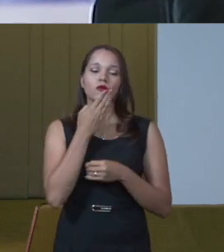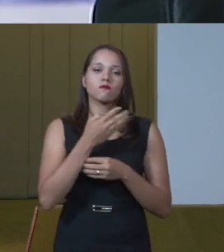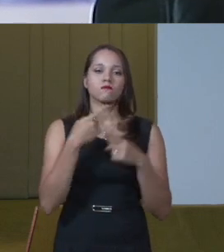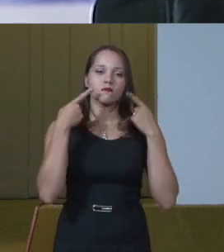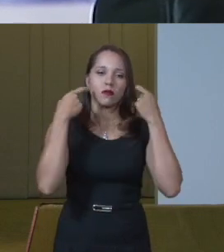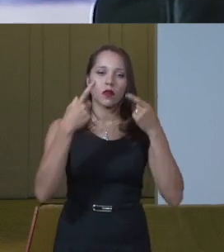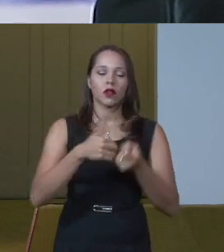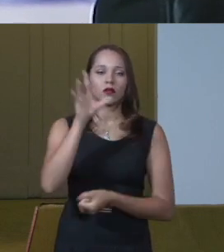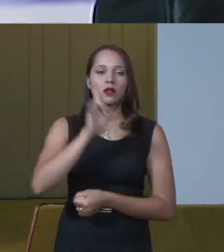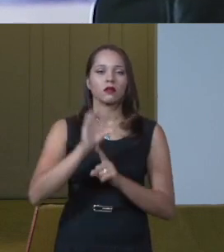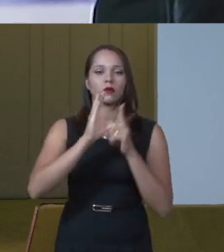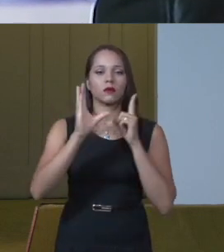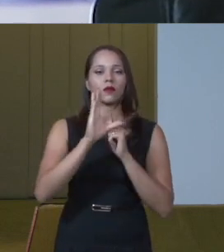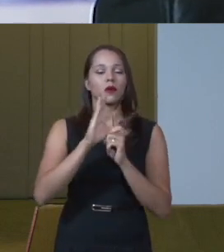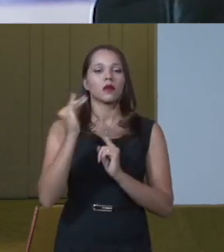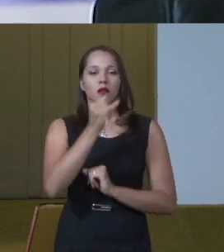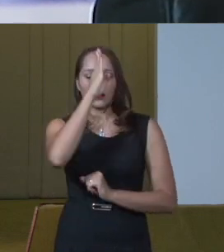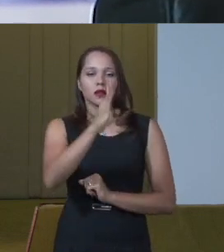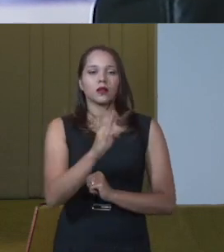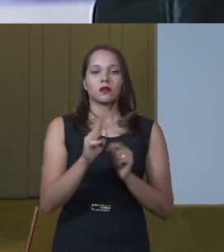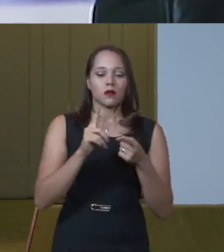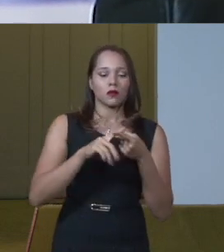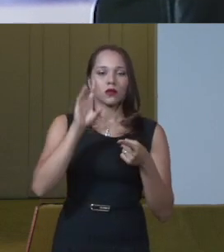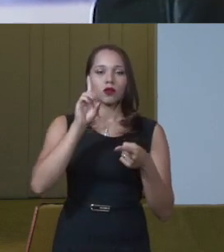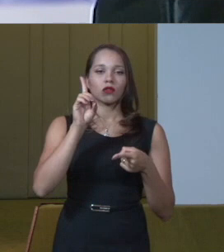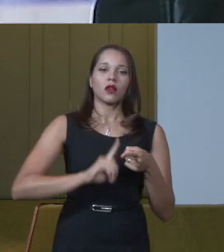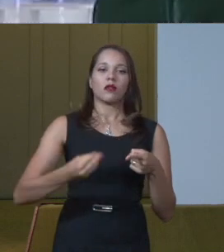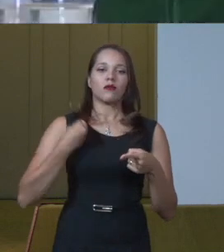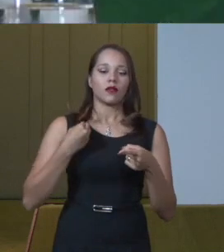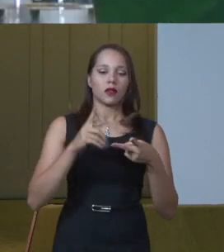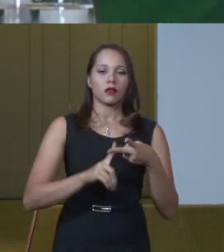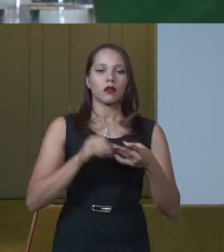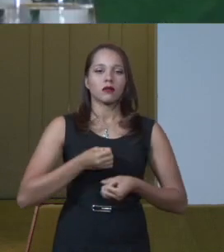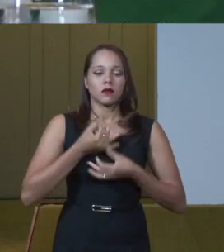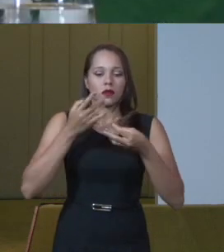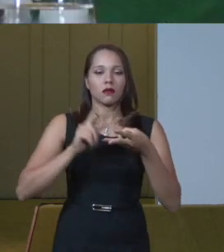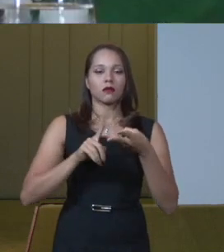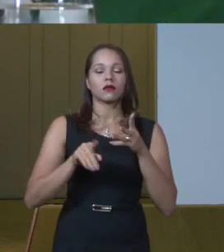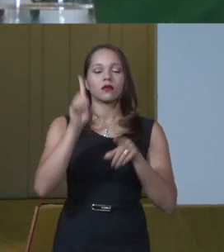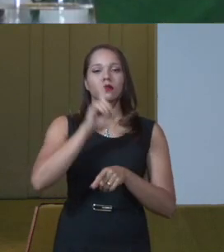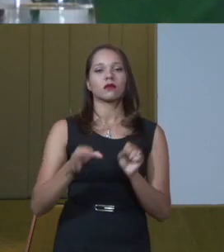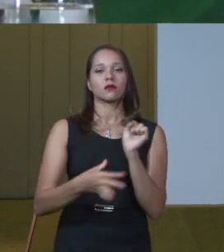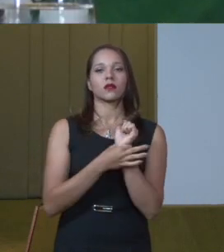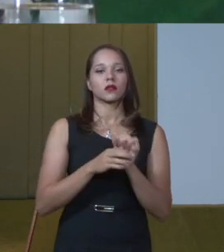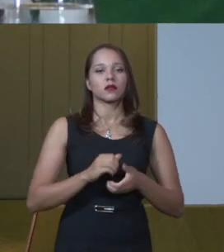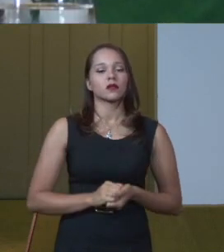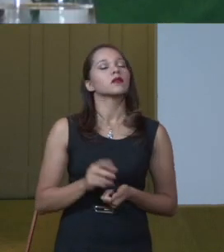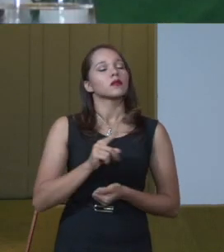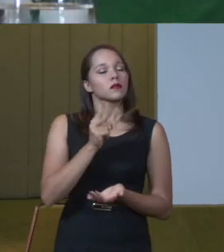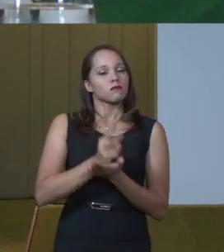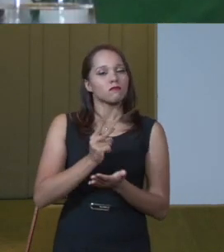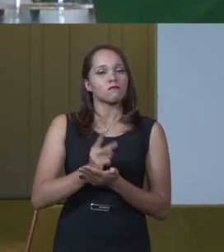fundamentais, como o direito à vida, à liberdade de expressão e à segurança. Manteremos alto nível de engajamento